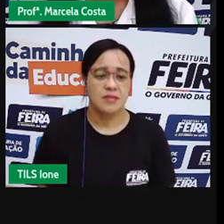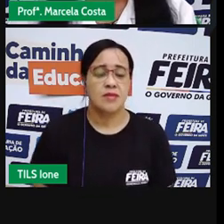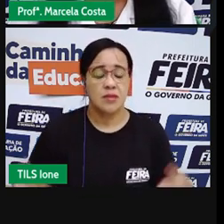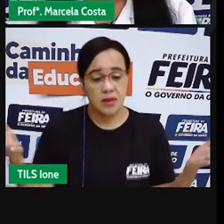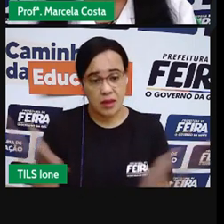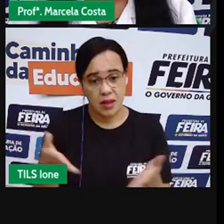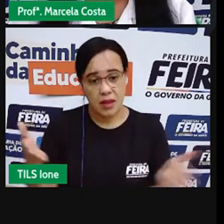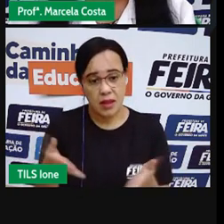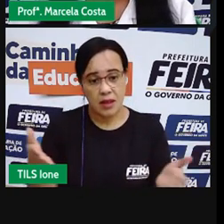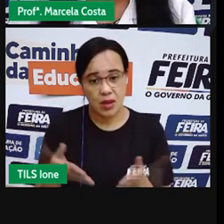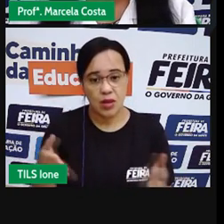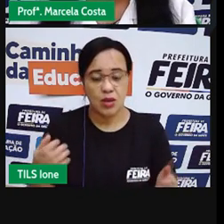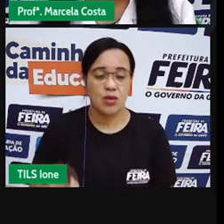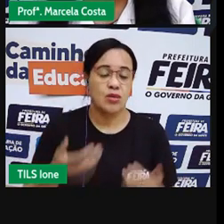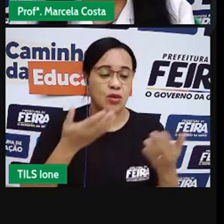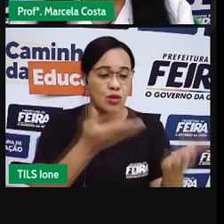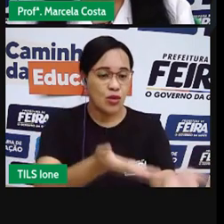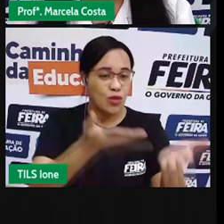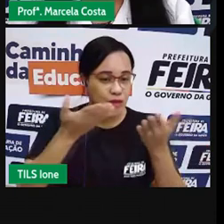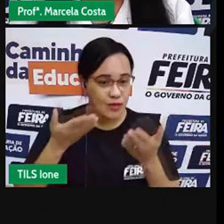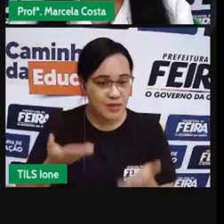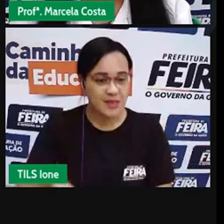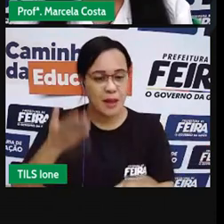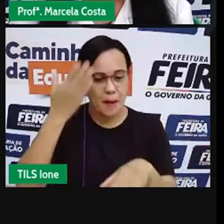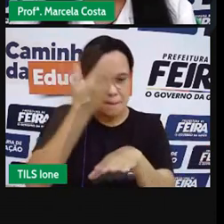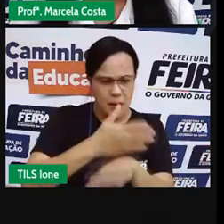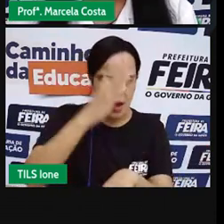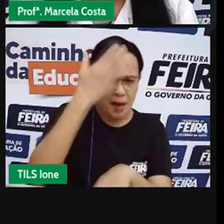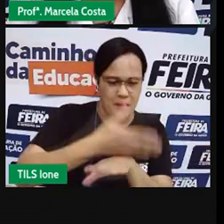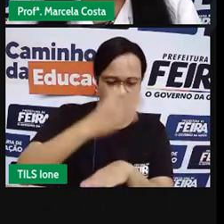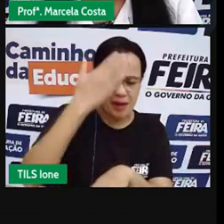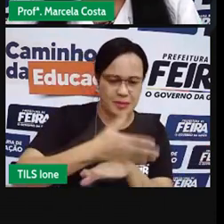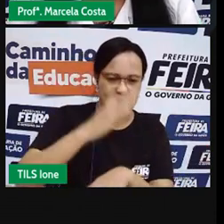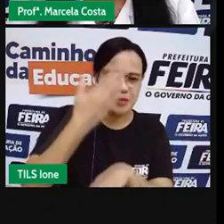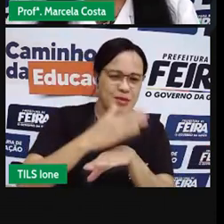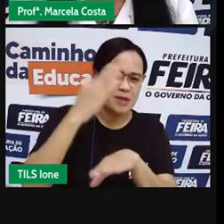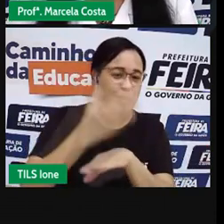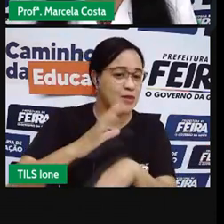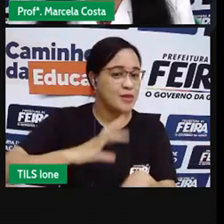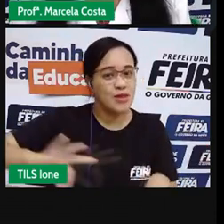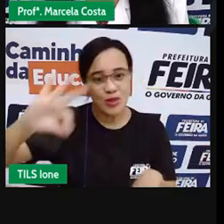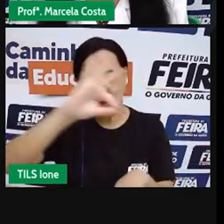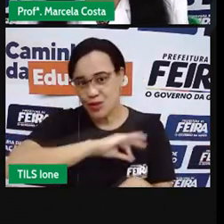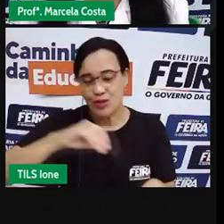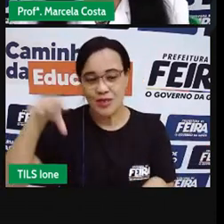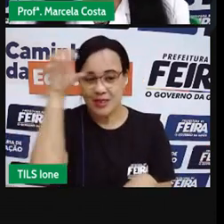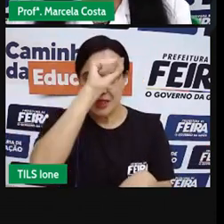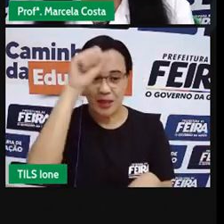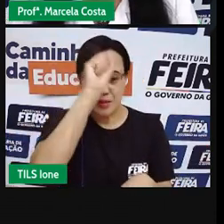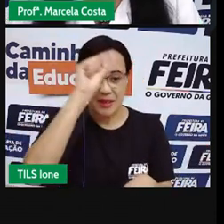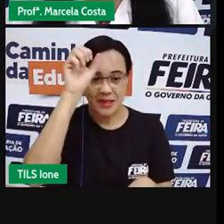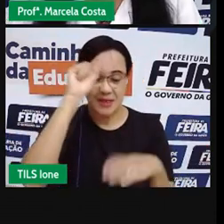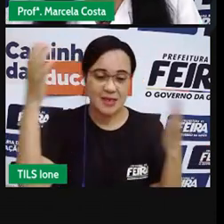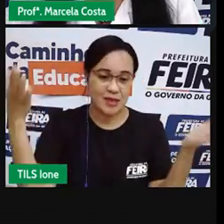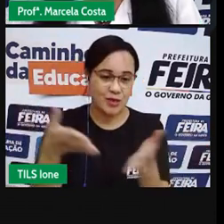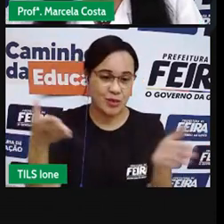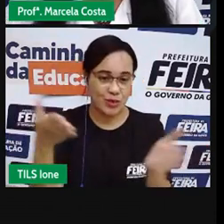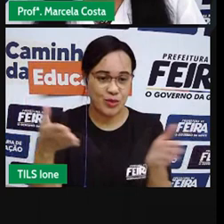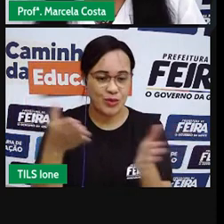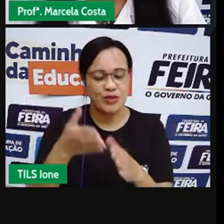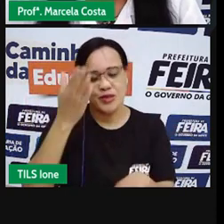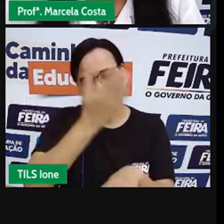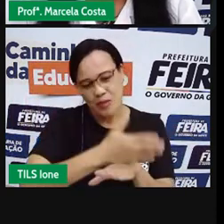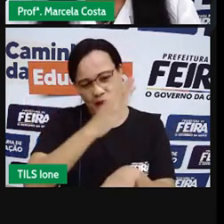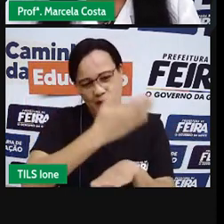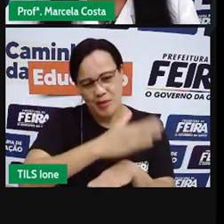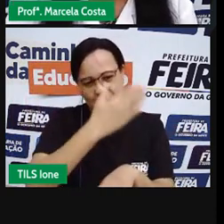Agora, criançada, eu quero te convidar a praticar, colocar esse conhecimento que a gente aprendeu em